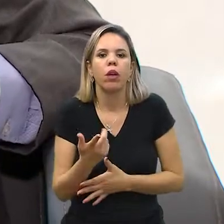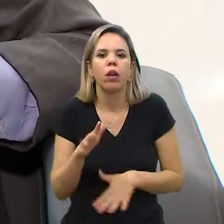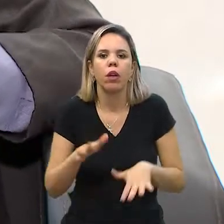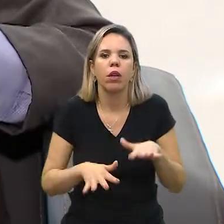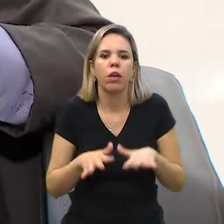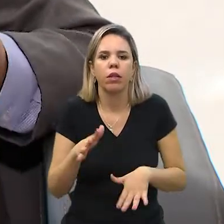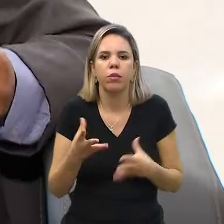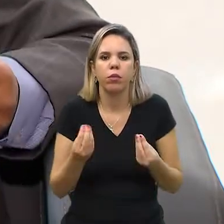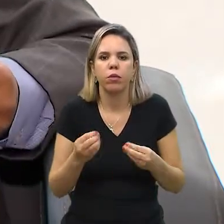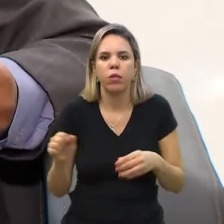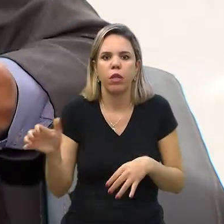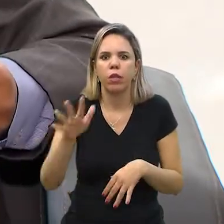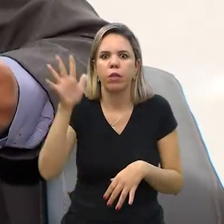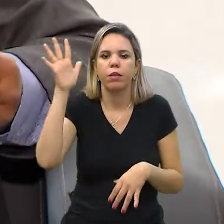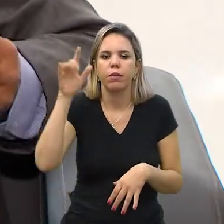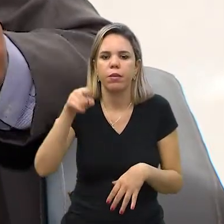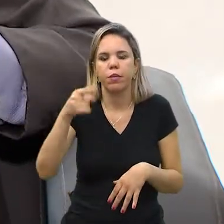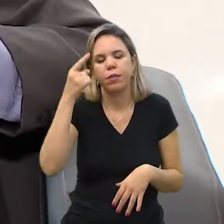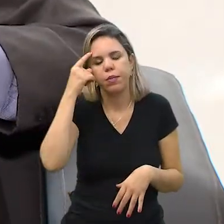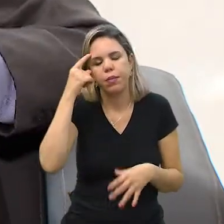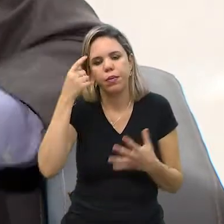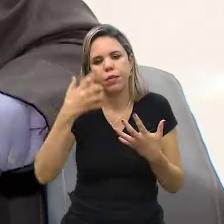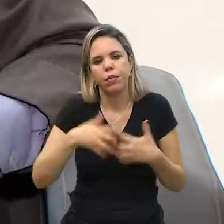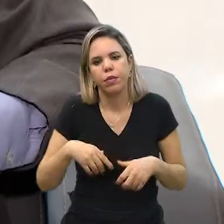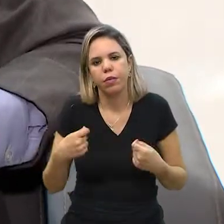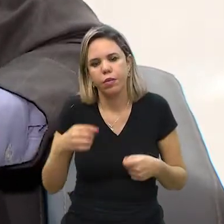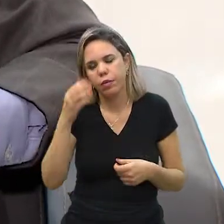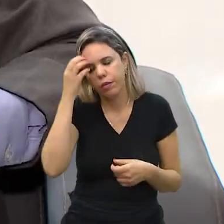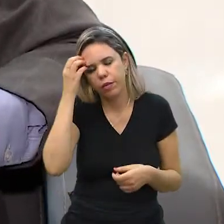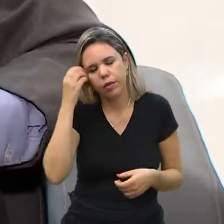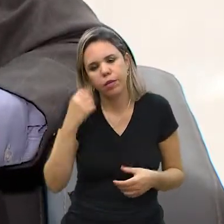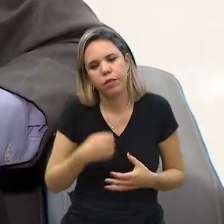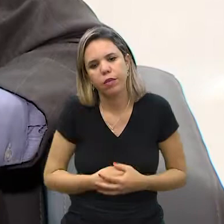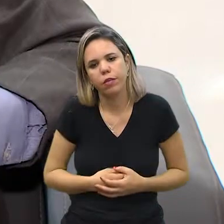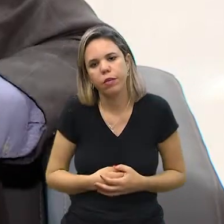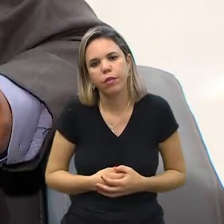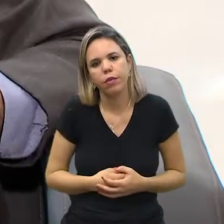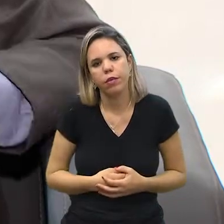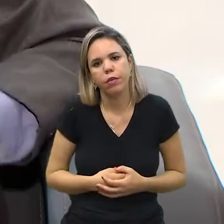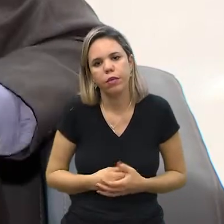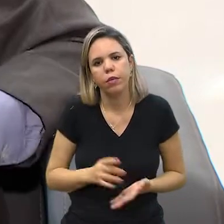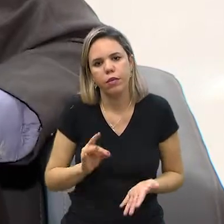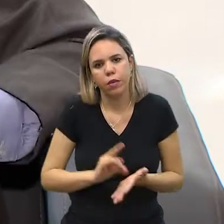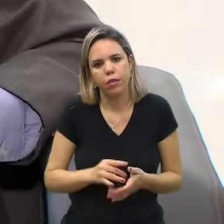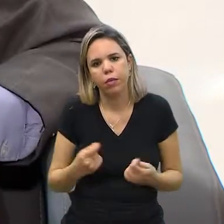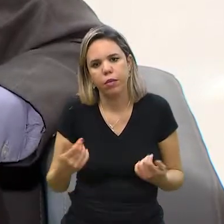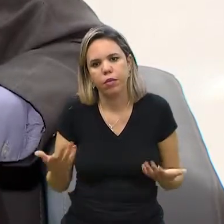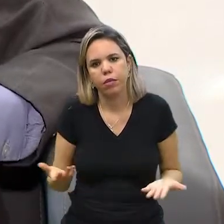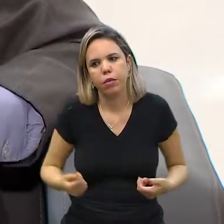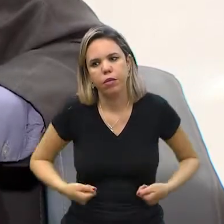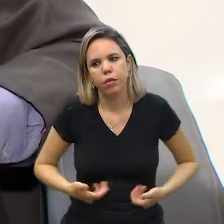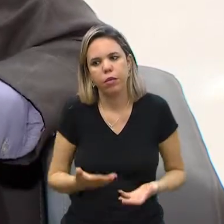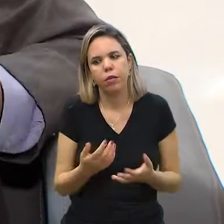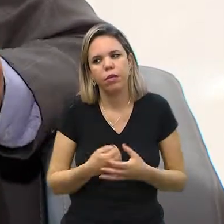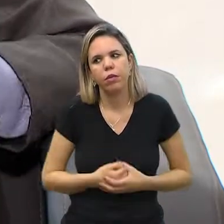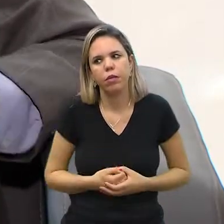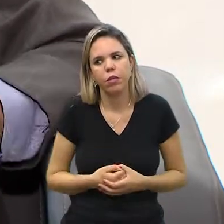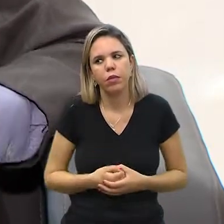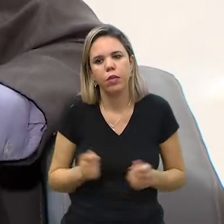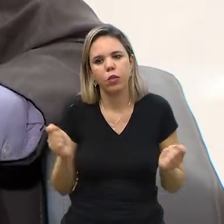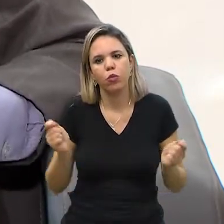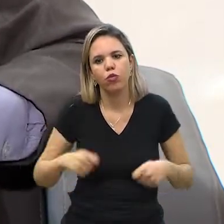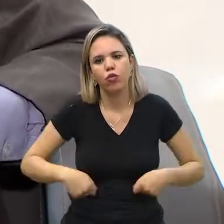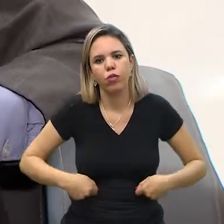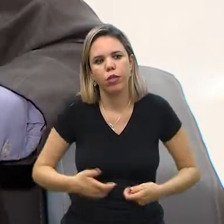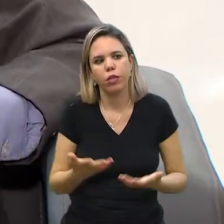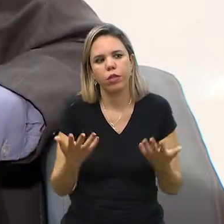às vezes, muito mais do que precisava, do que realmente você precisava gastar, podia